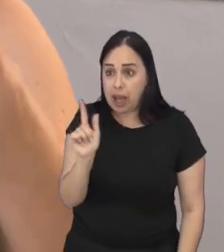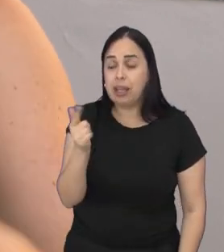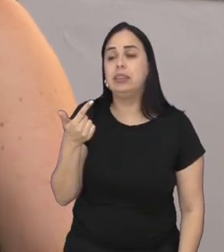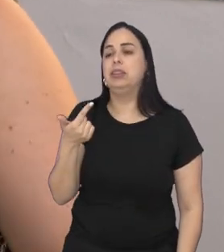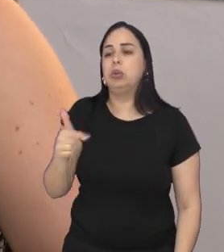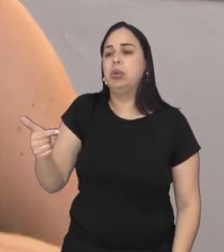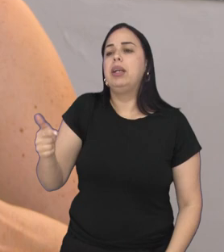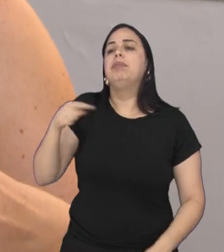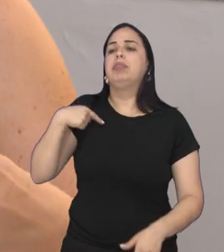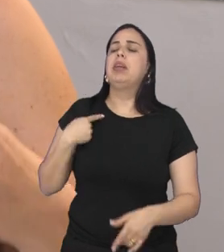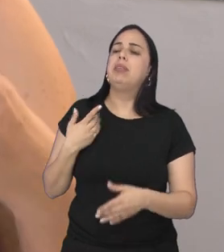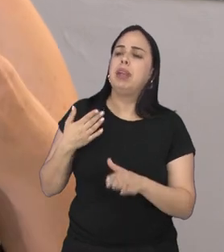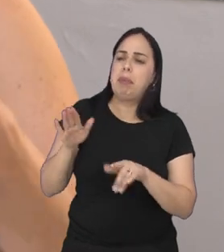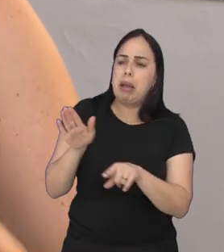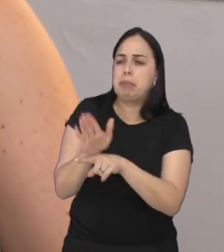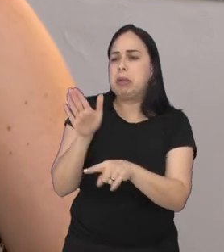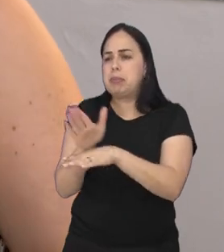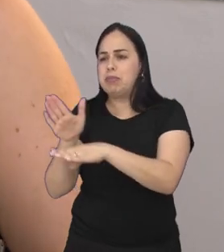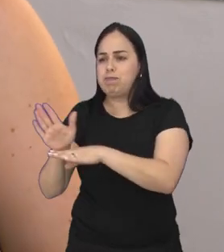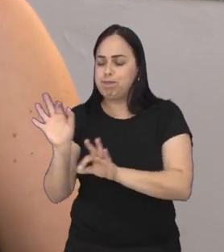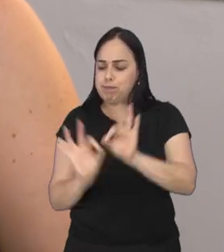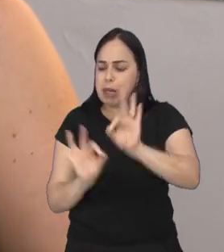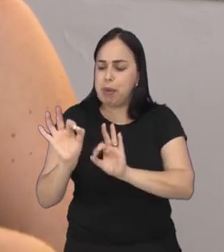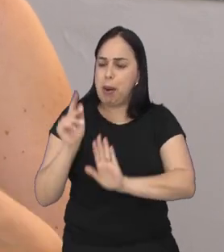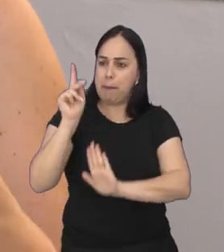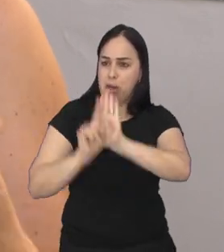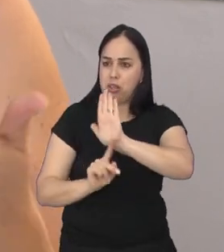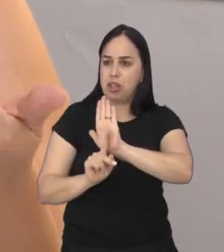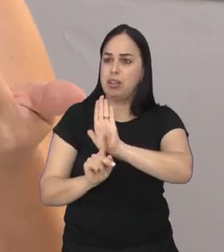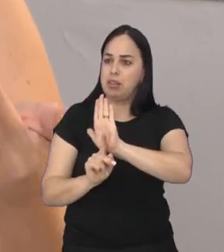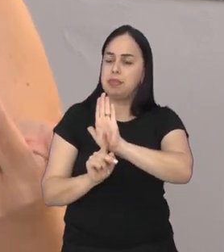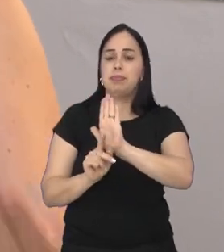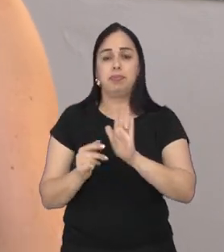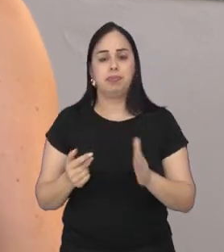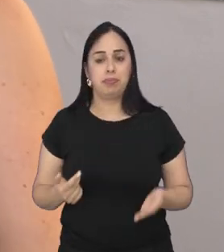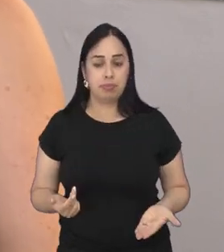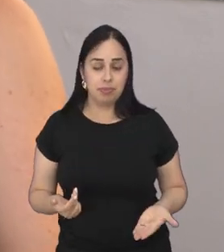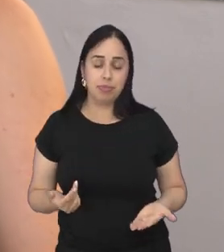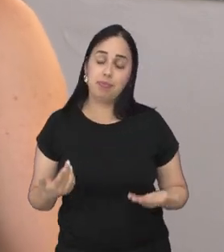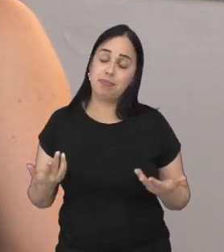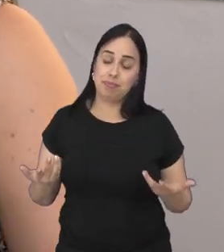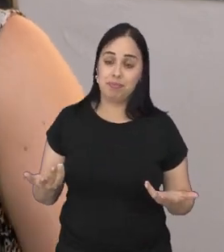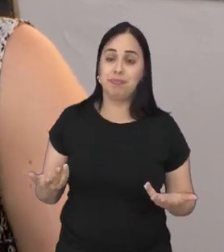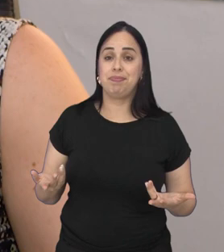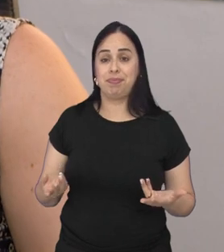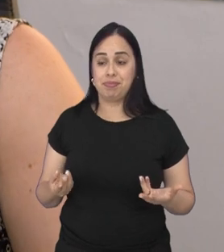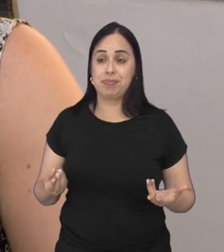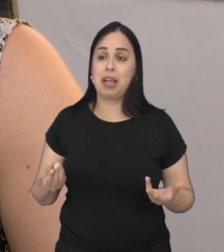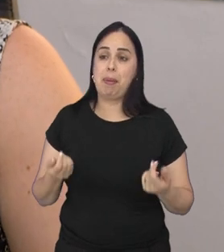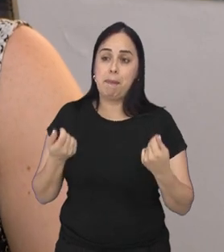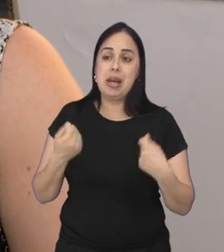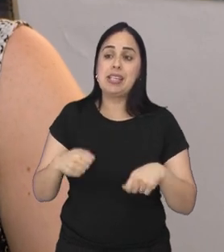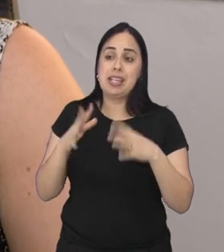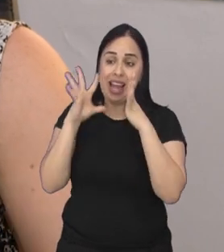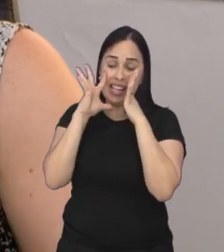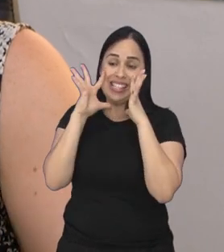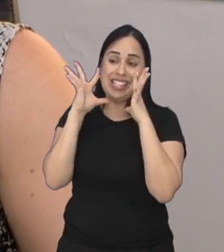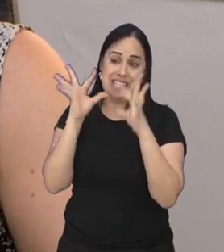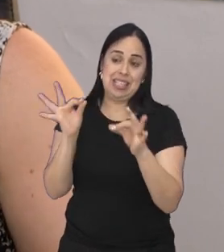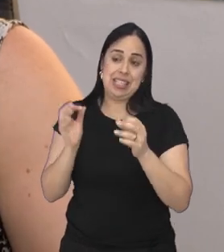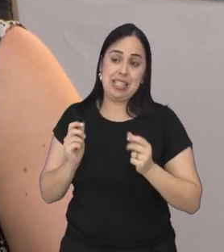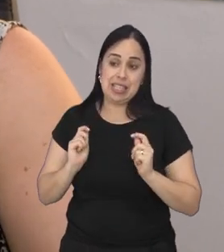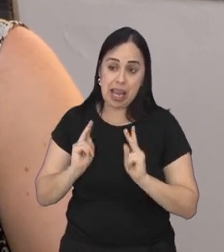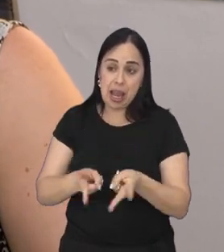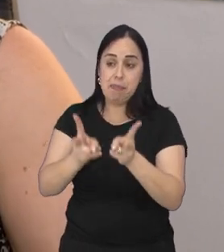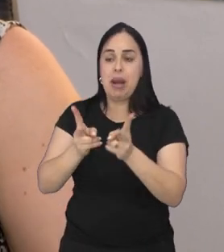auxiliar eh apoiar projetos que a prefeitura venha fazer paraas nossas crianças Então a gente tem que